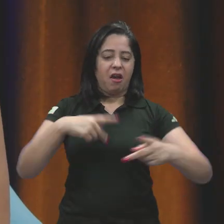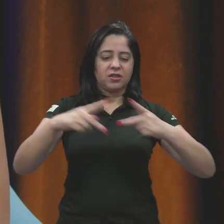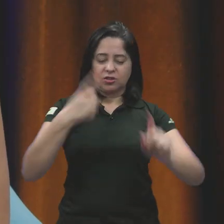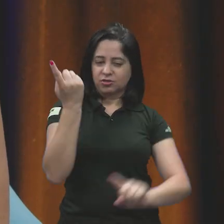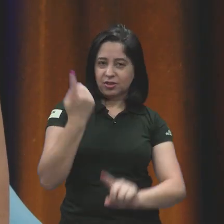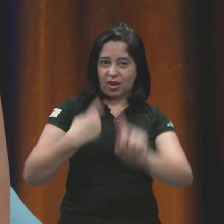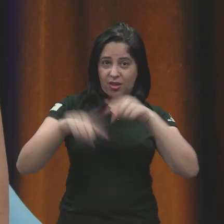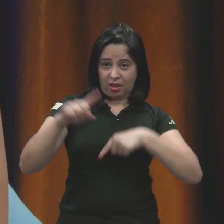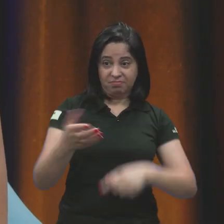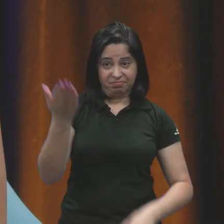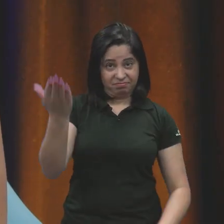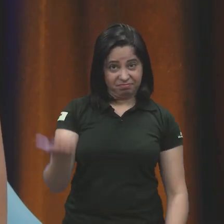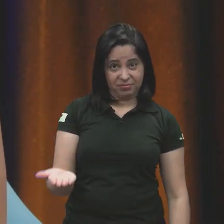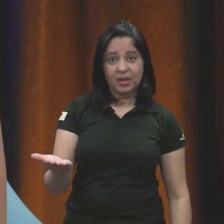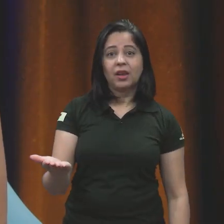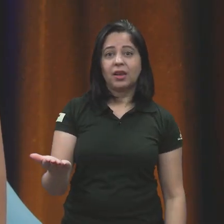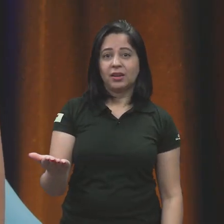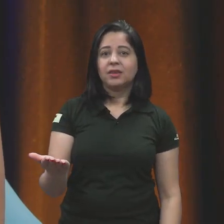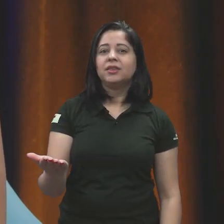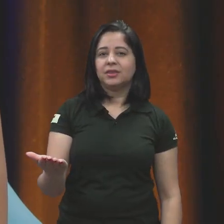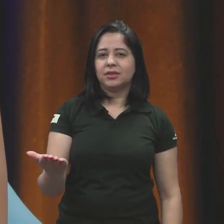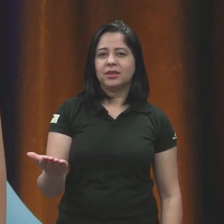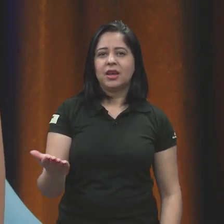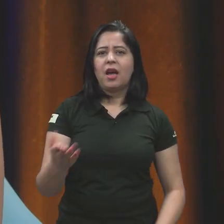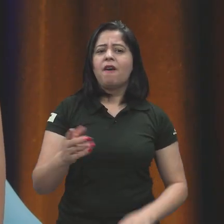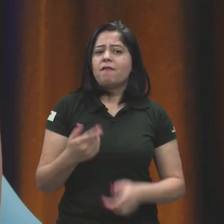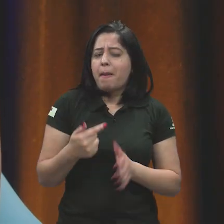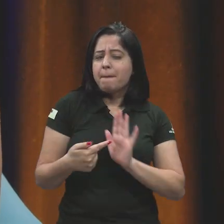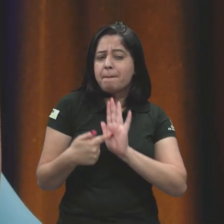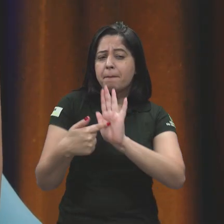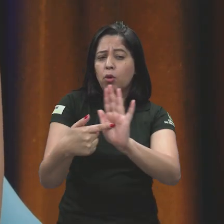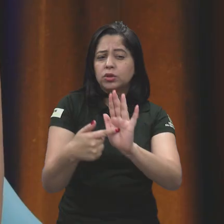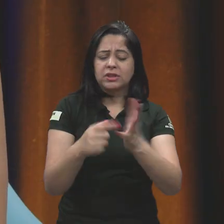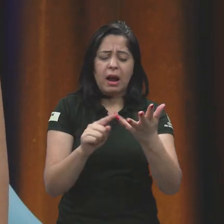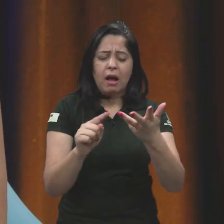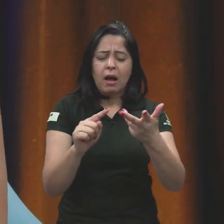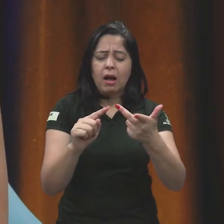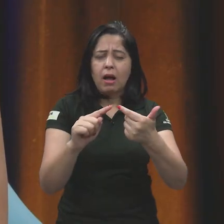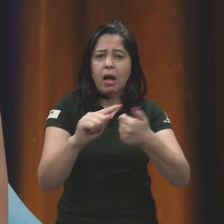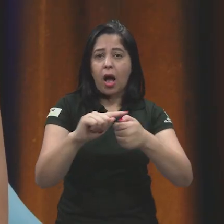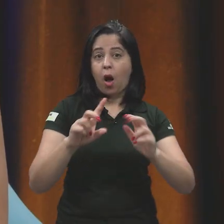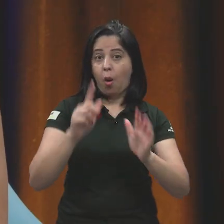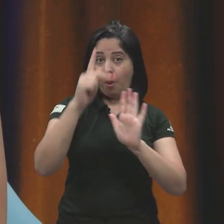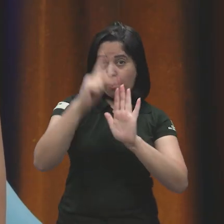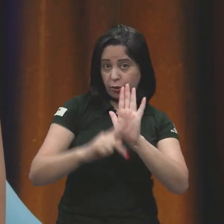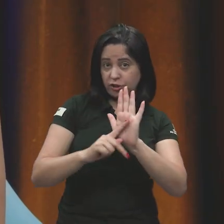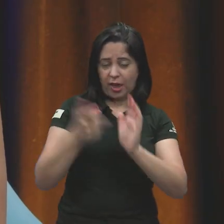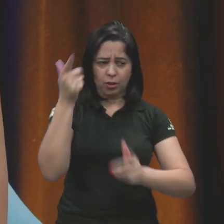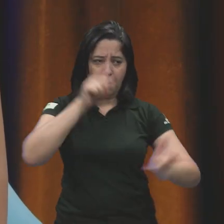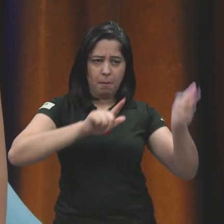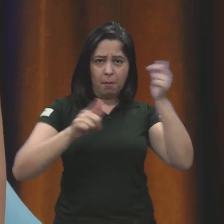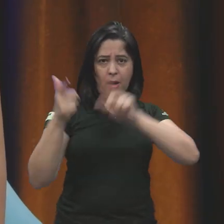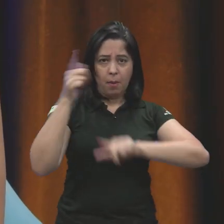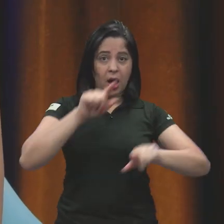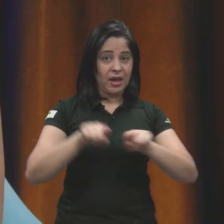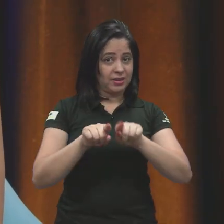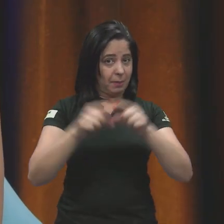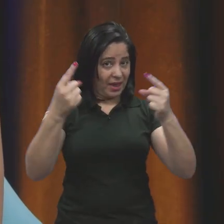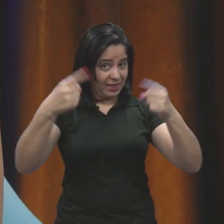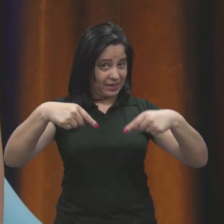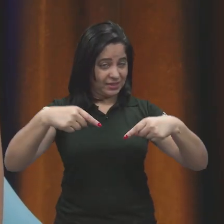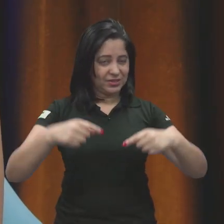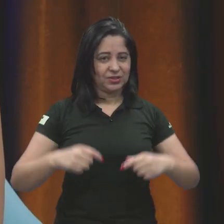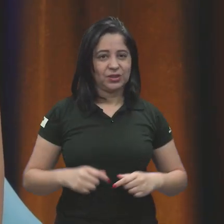dos Campos, o vereador Sena trará insights valiosos sobre seus projetos, suas conquistas e os